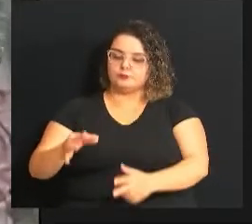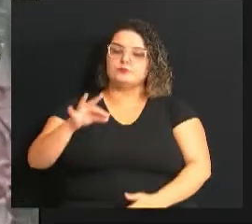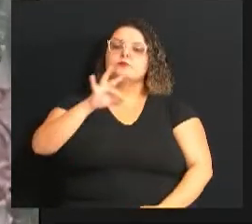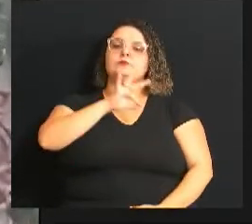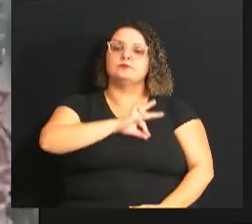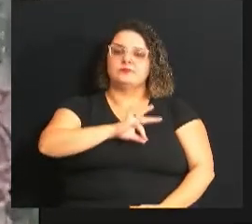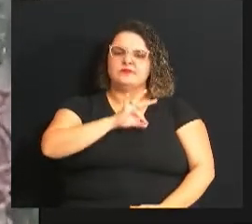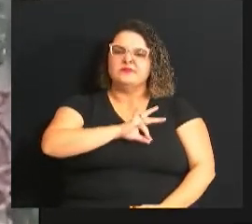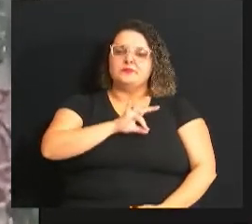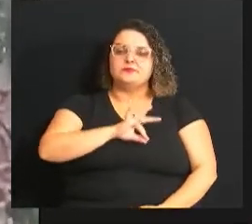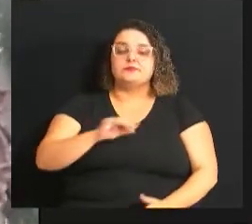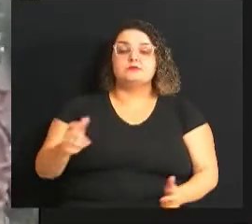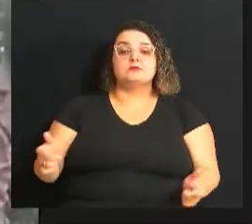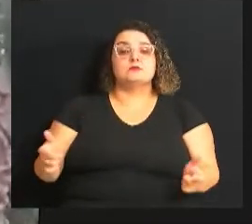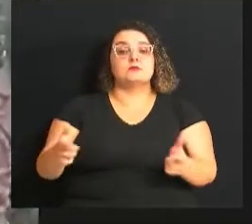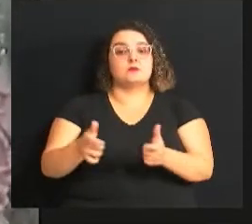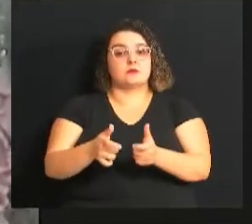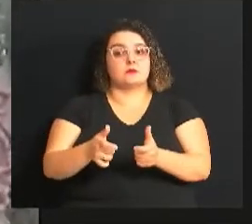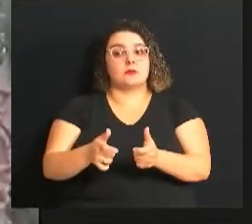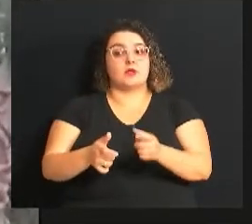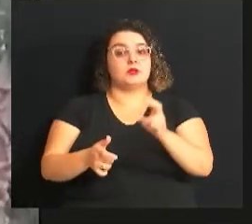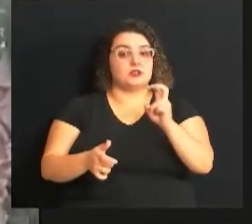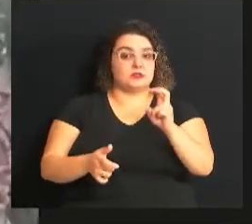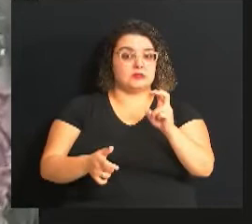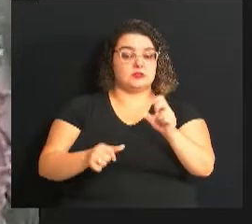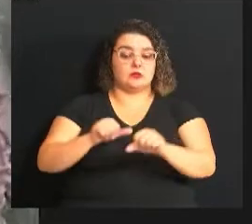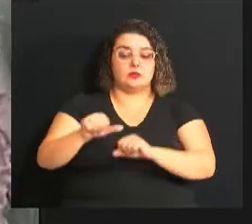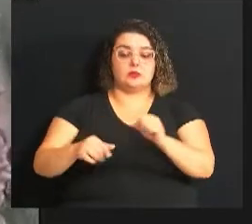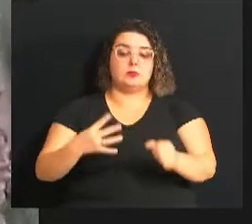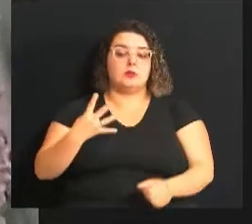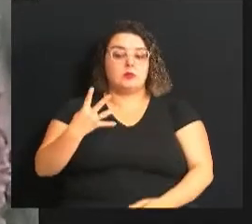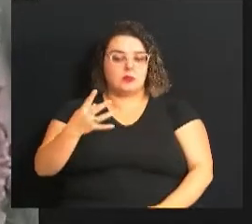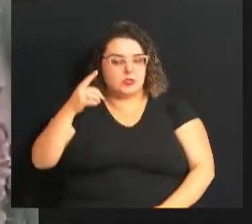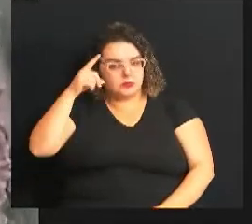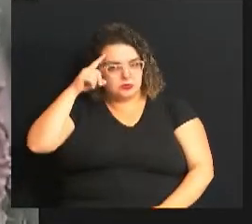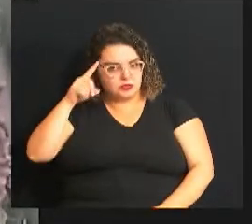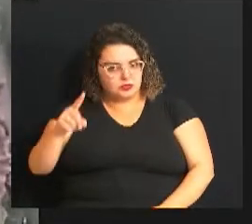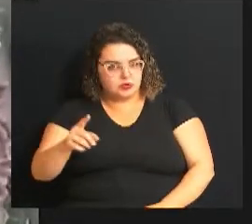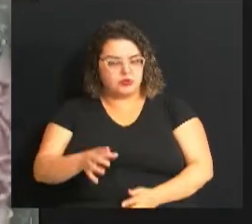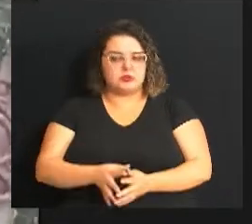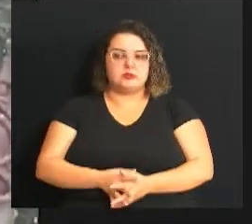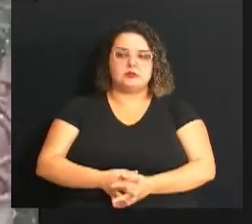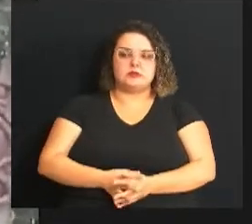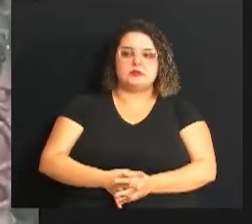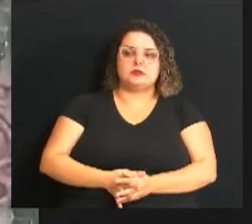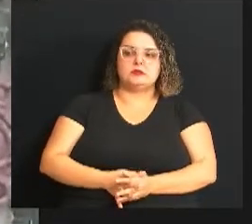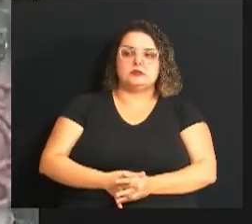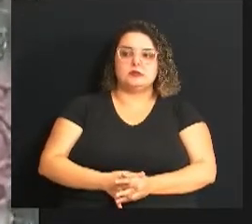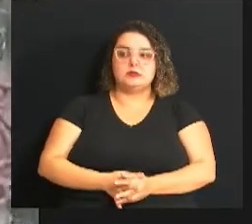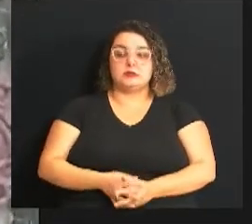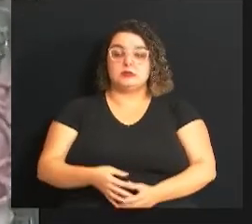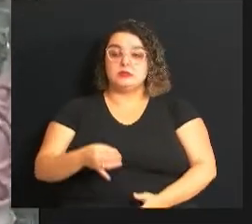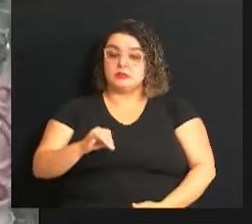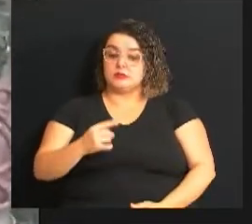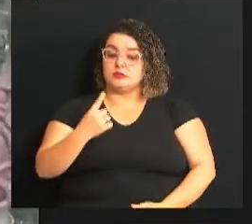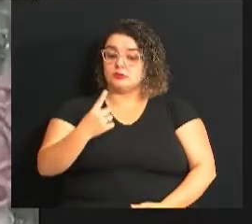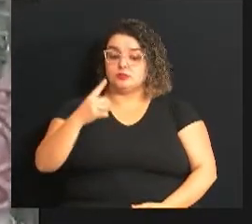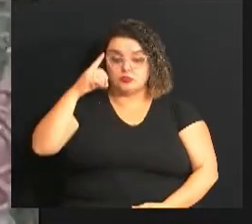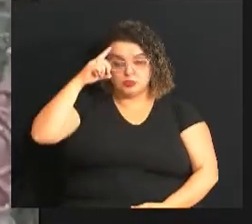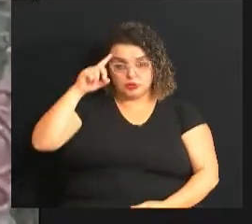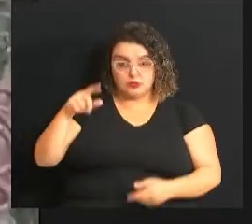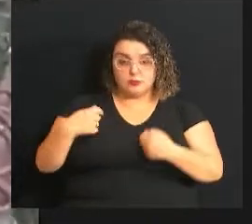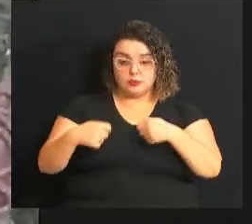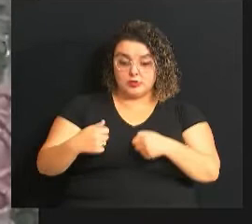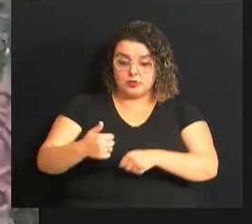aquela redução de 5 para 4 dias. E aí, se um dia, efetivamente, ela precisa que esse